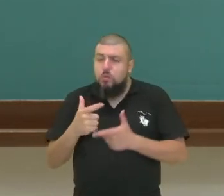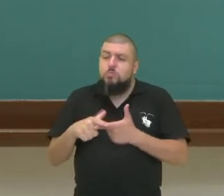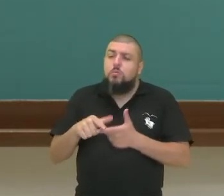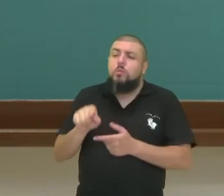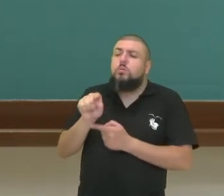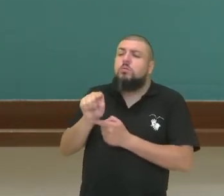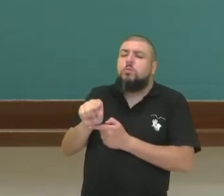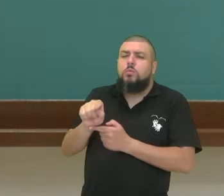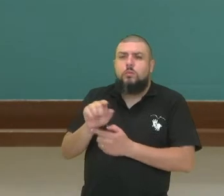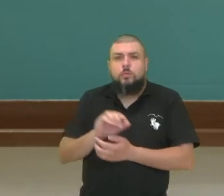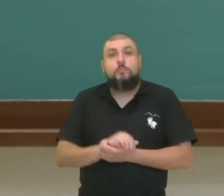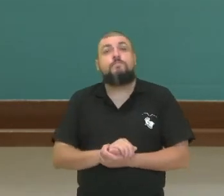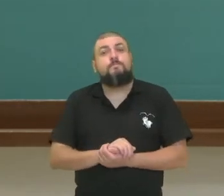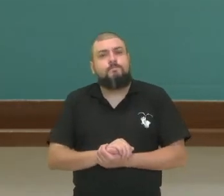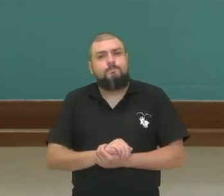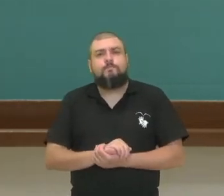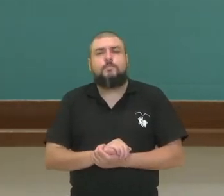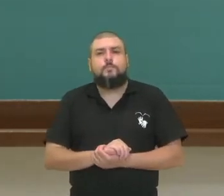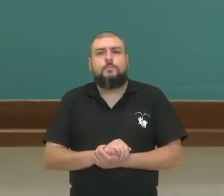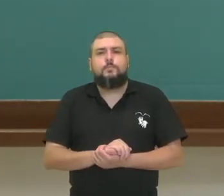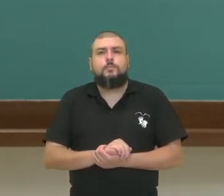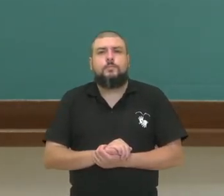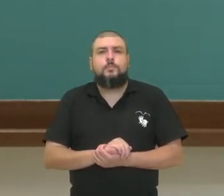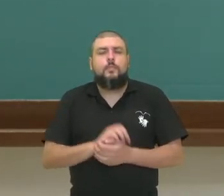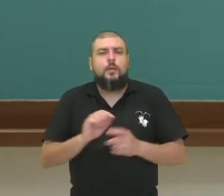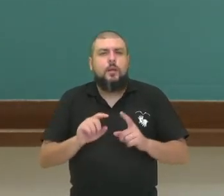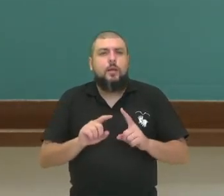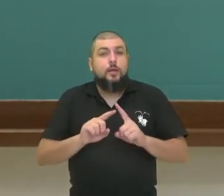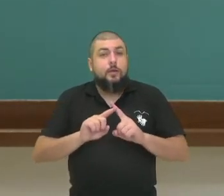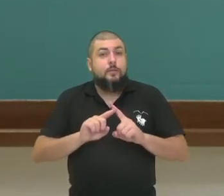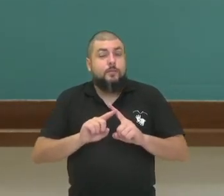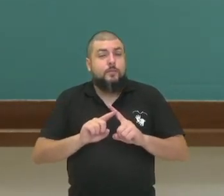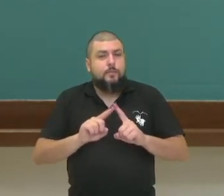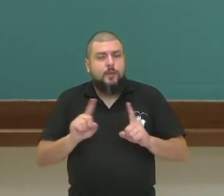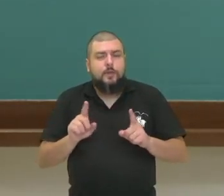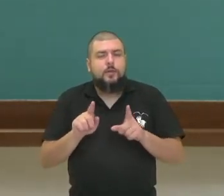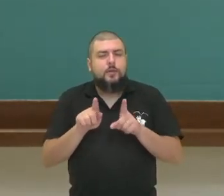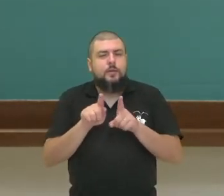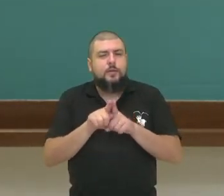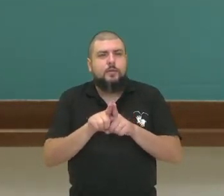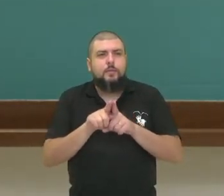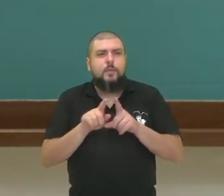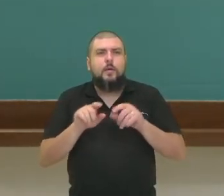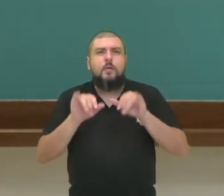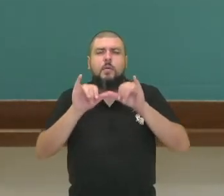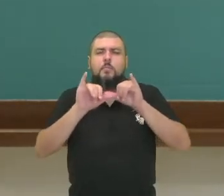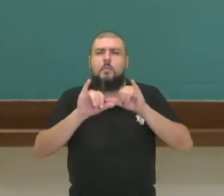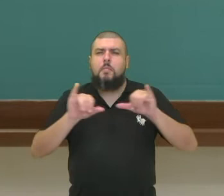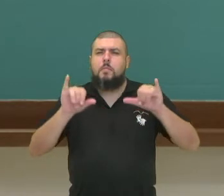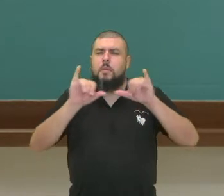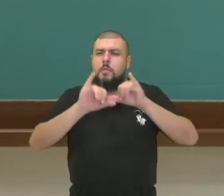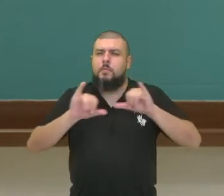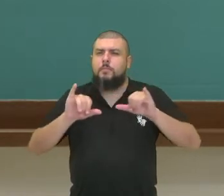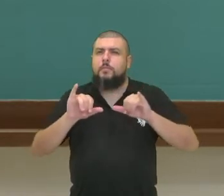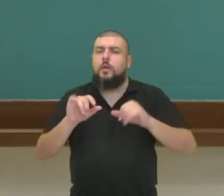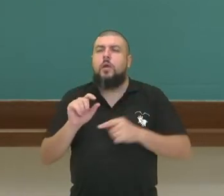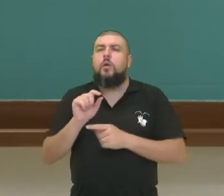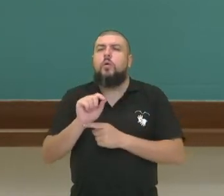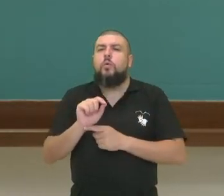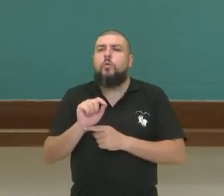você. Certo? Mas vai ser usado aqui vários outros elementos da propaganda. Um deles que ficou bastante célebre foi a Copa do